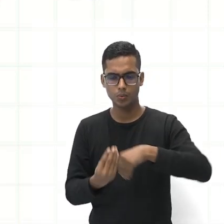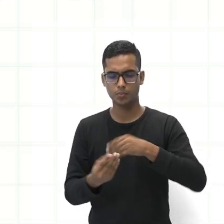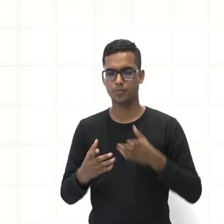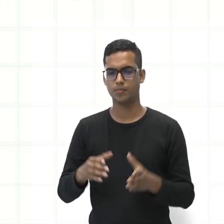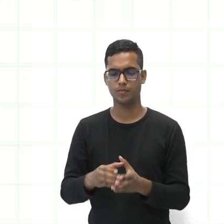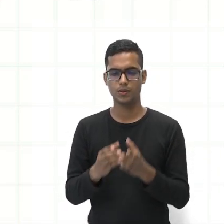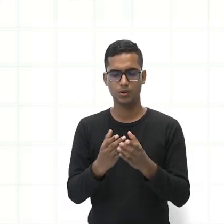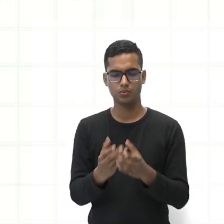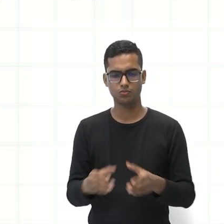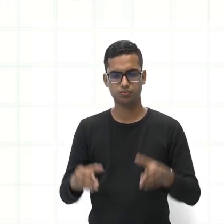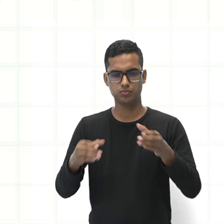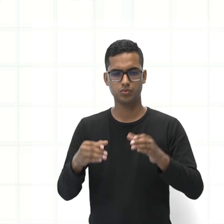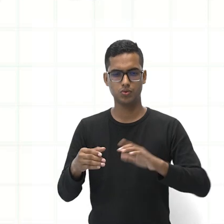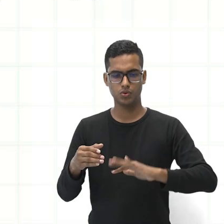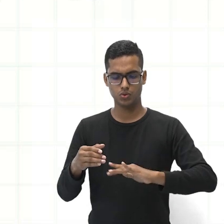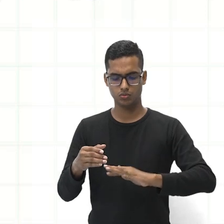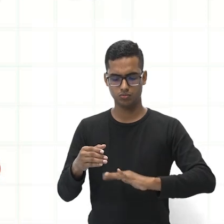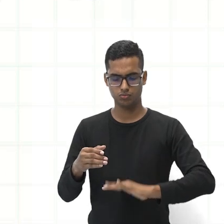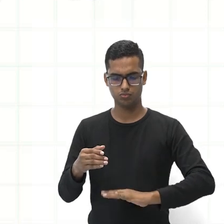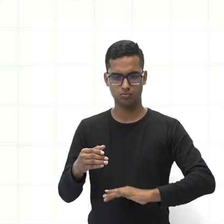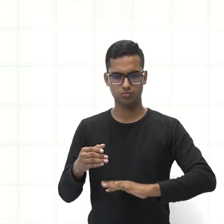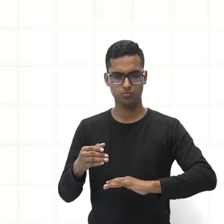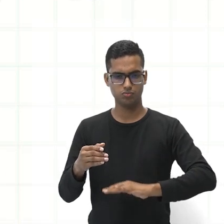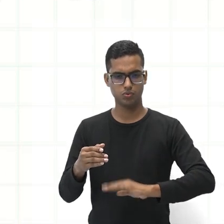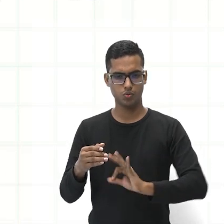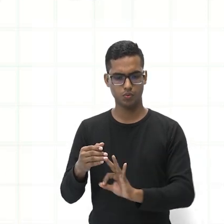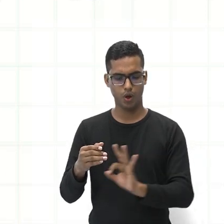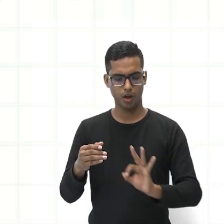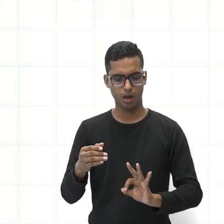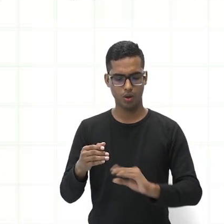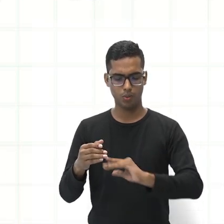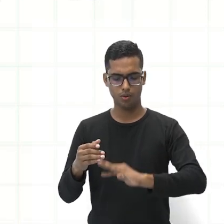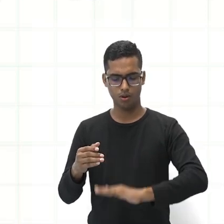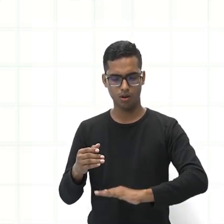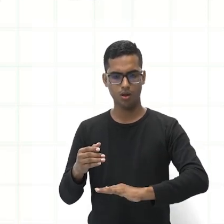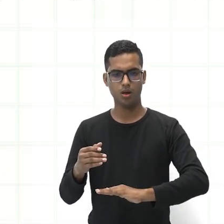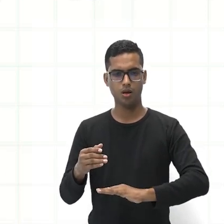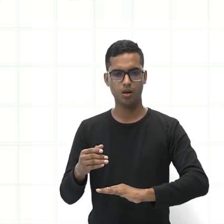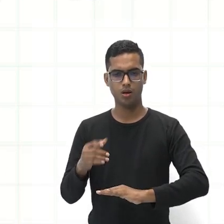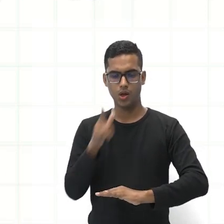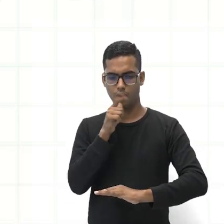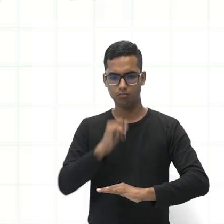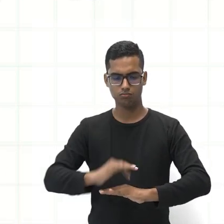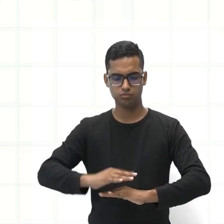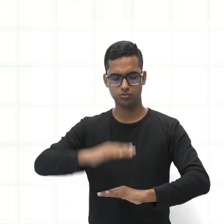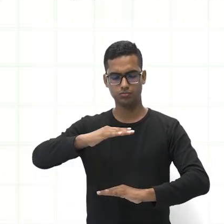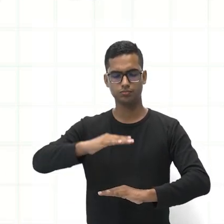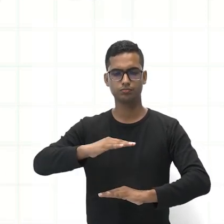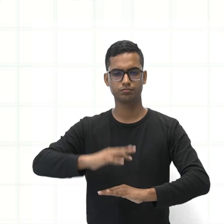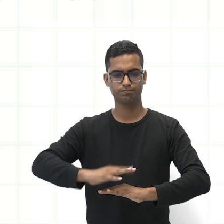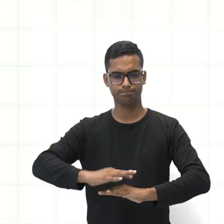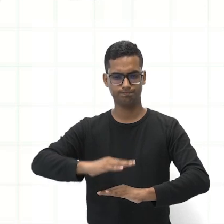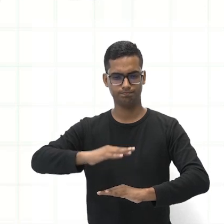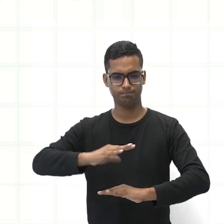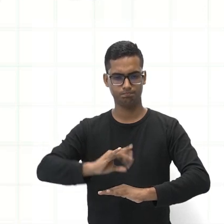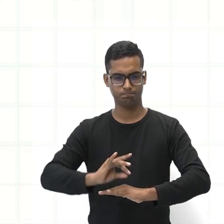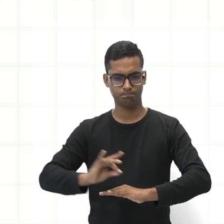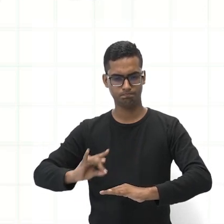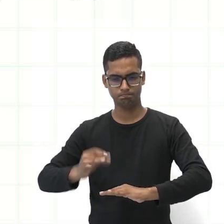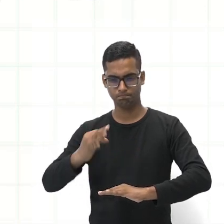com o soluto, certo? Então, eu vou ter aqui a dissolução do que eu estava